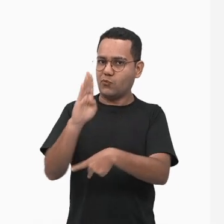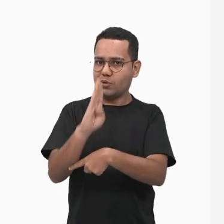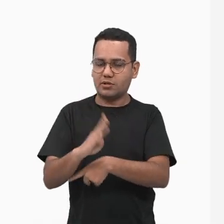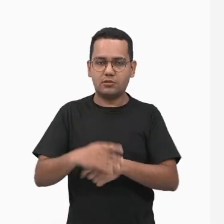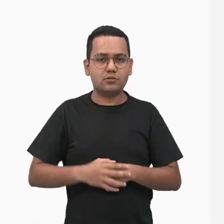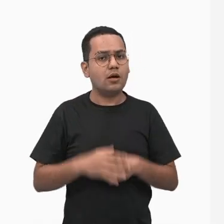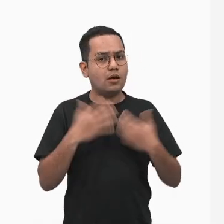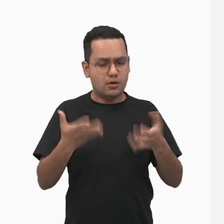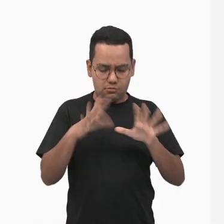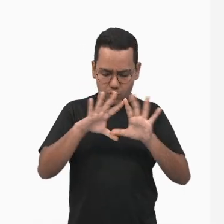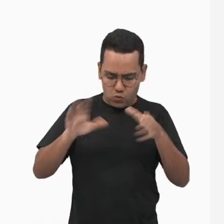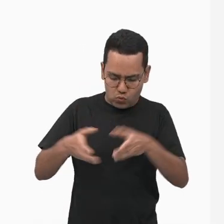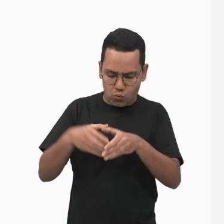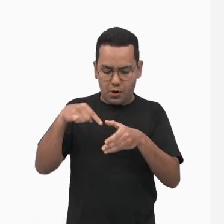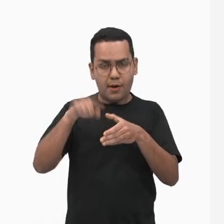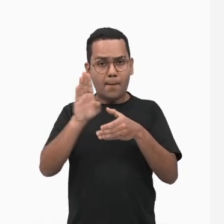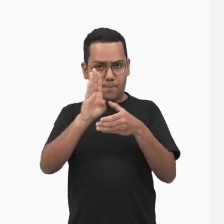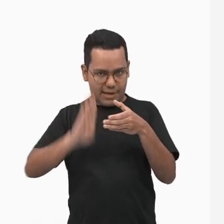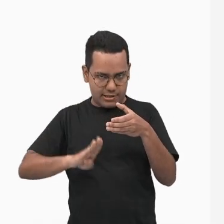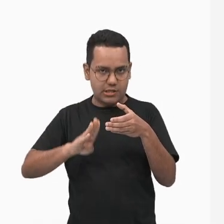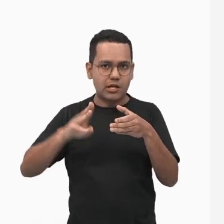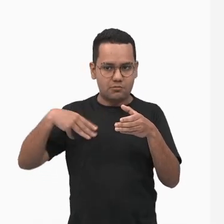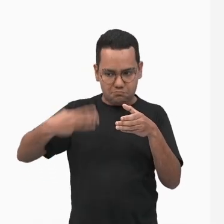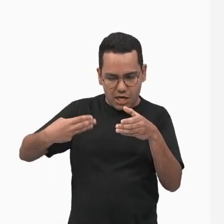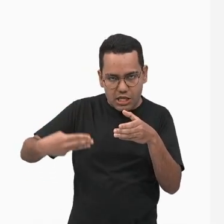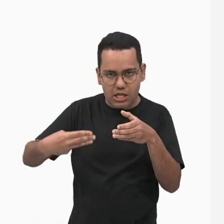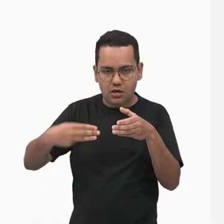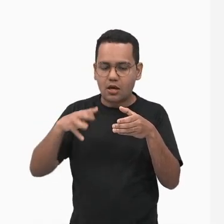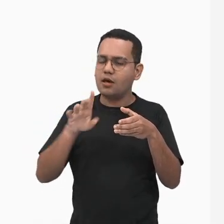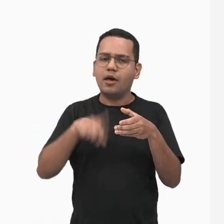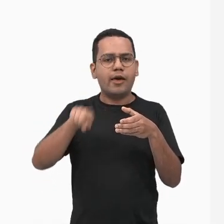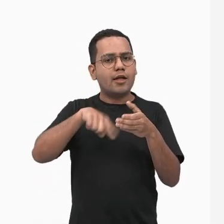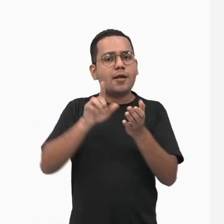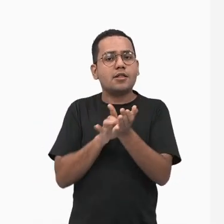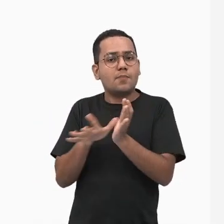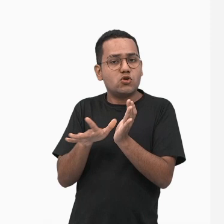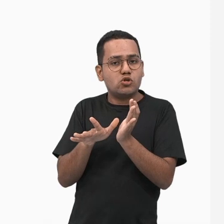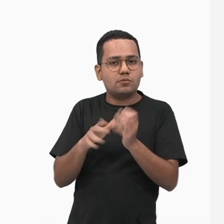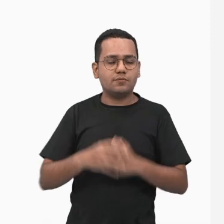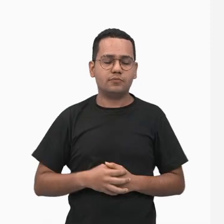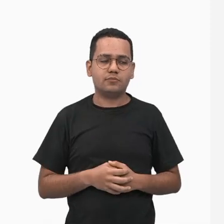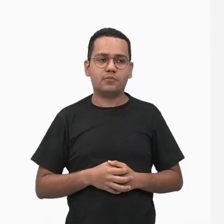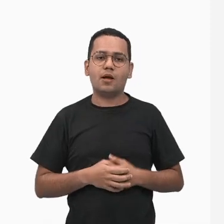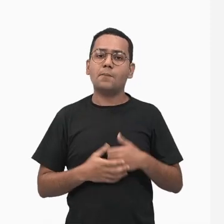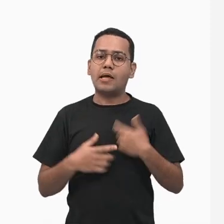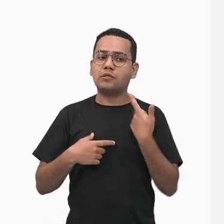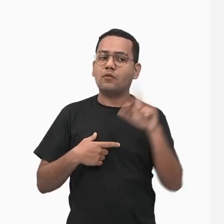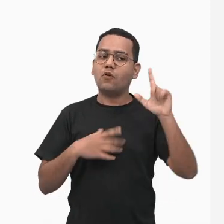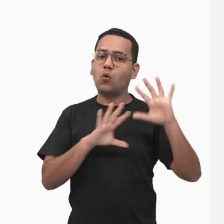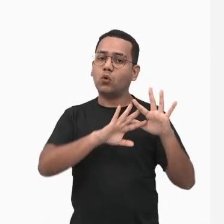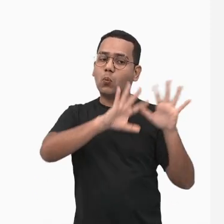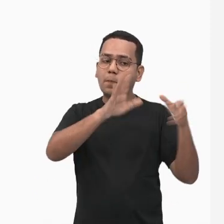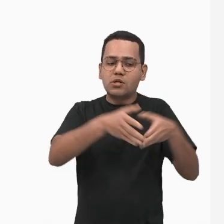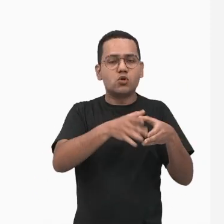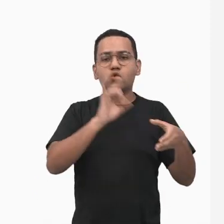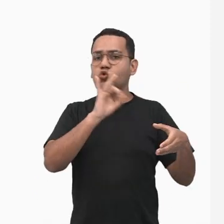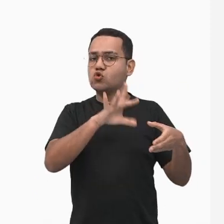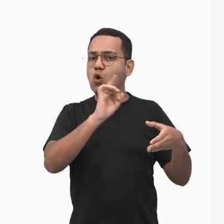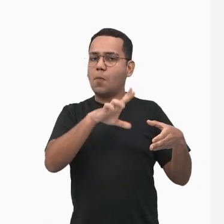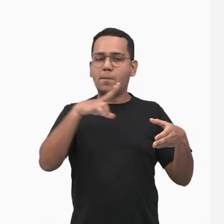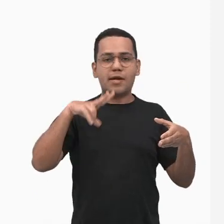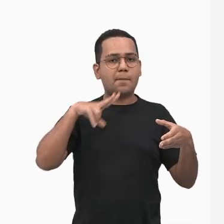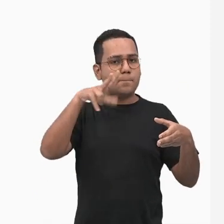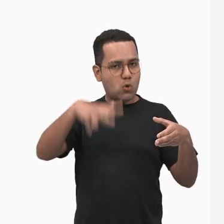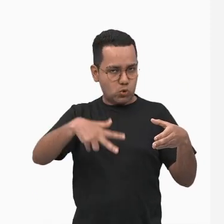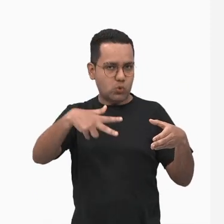todos os nomeados, todos os ministros que ele nomeou, e nomeou um outro ministério só de português,